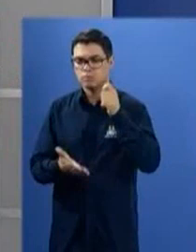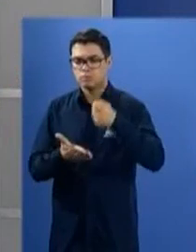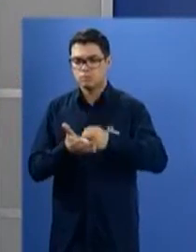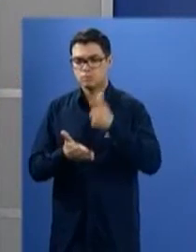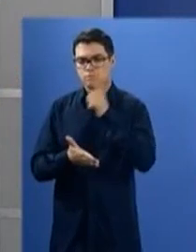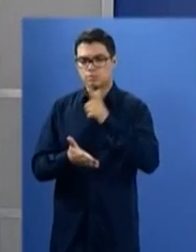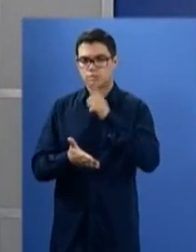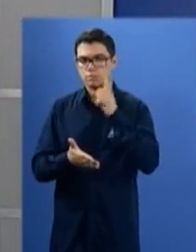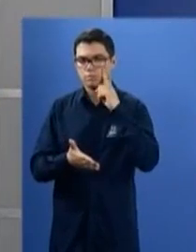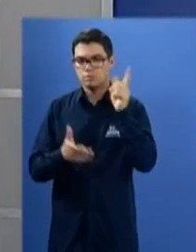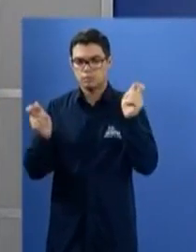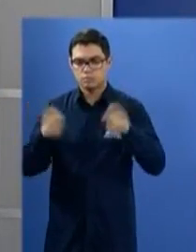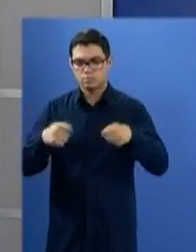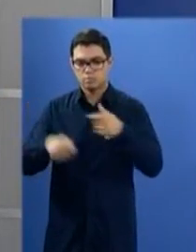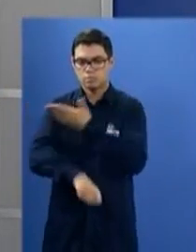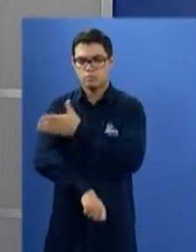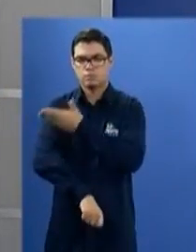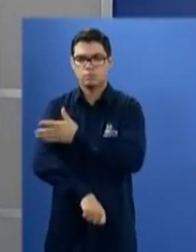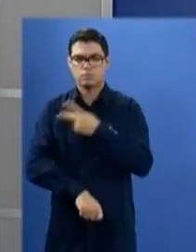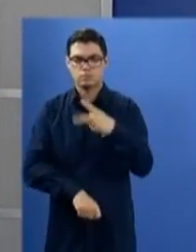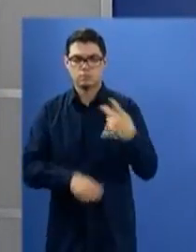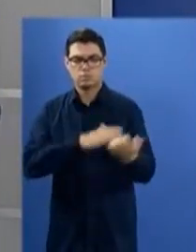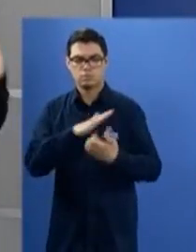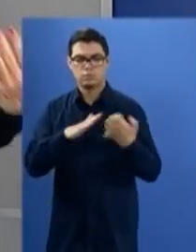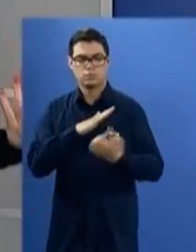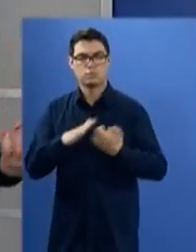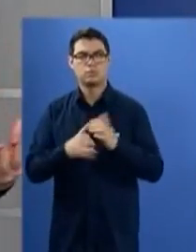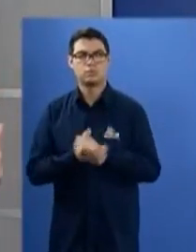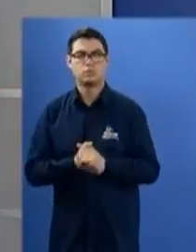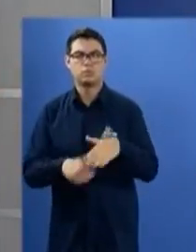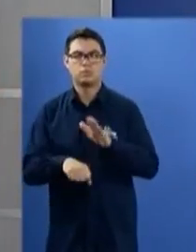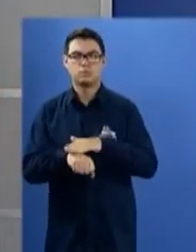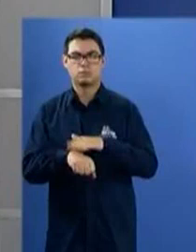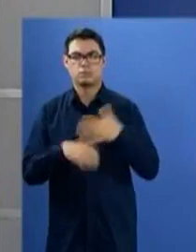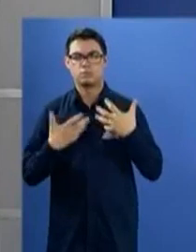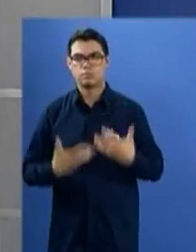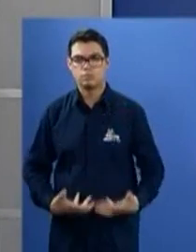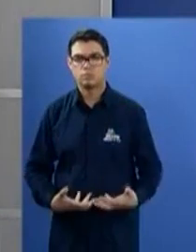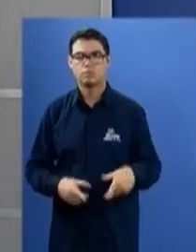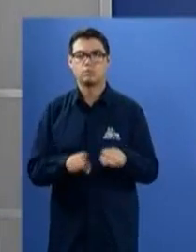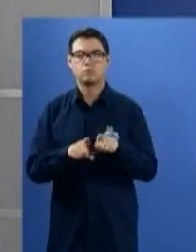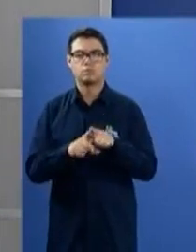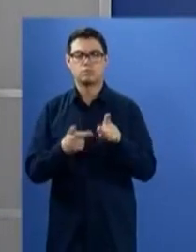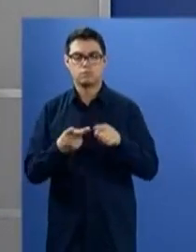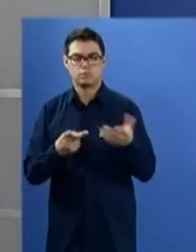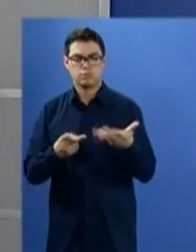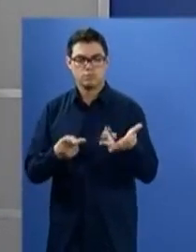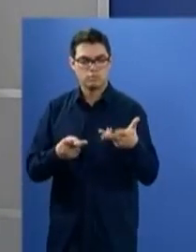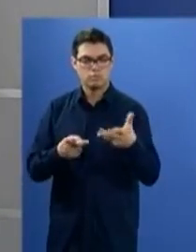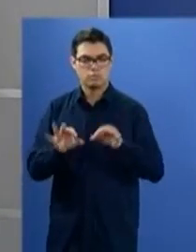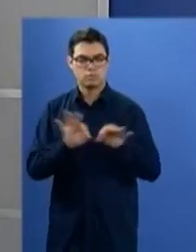toda uma situação de capacidade produtiva da empresa. Nós falamos aí de tempos de fadiga, a velocidade